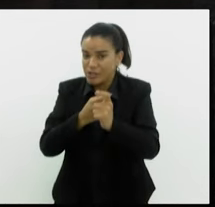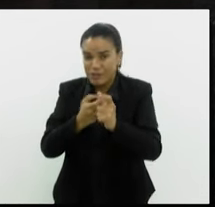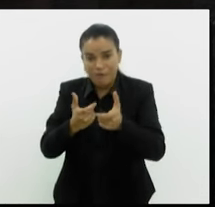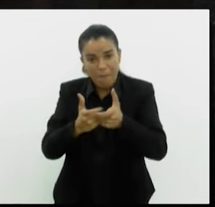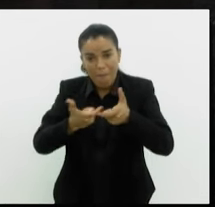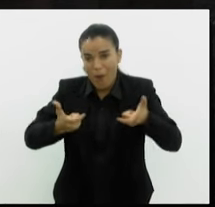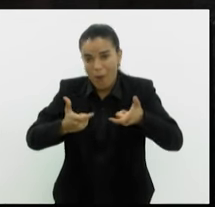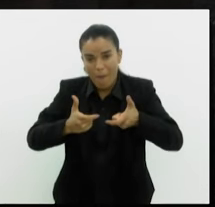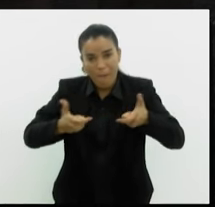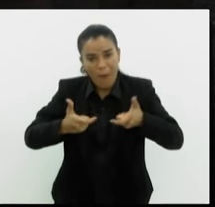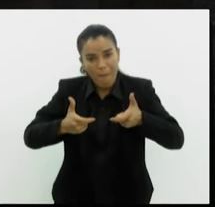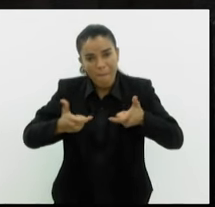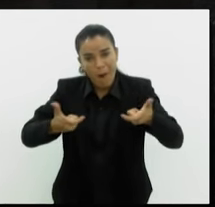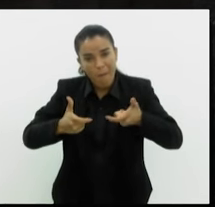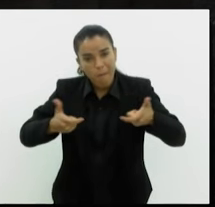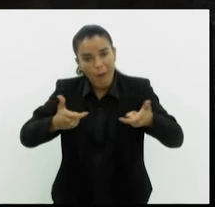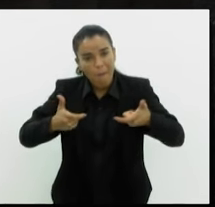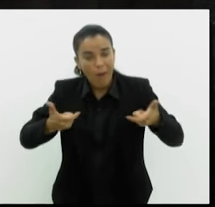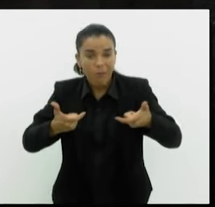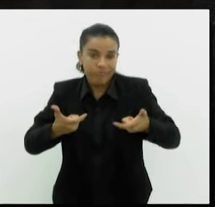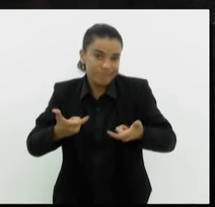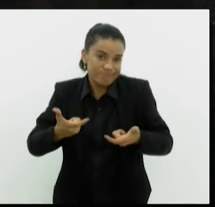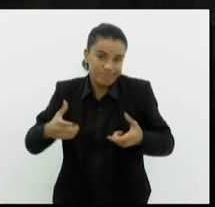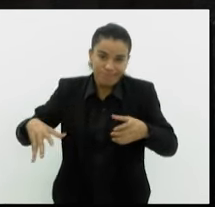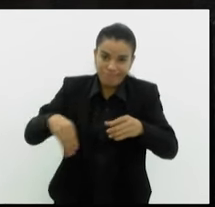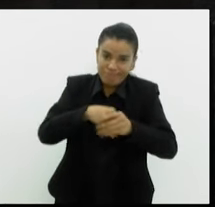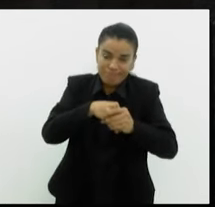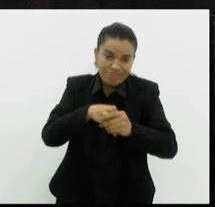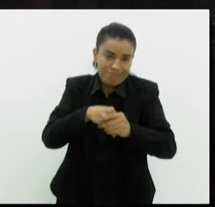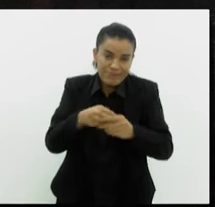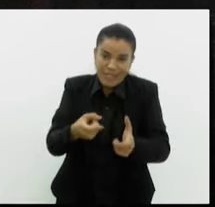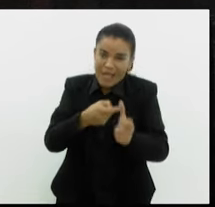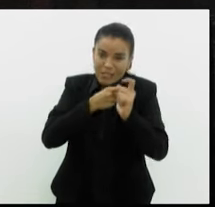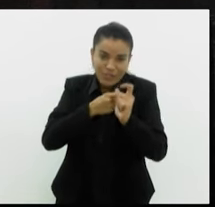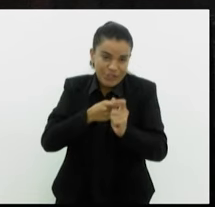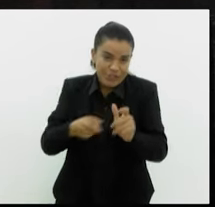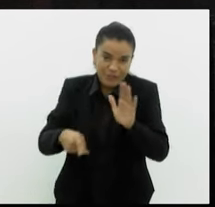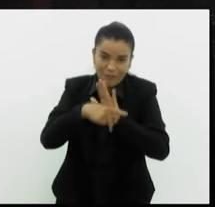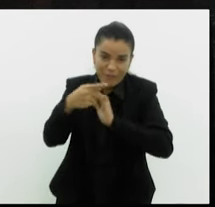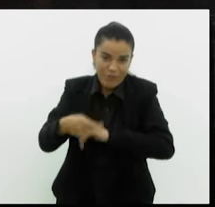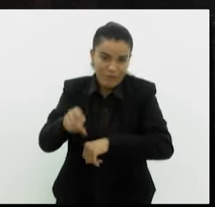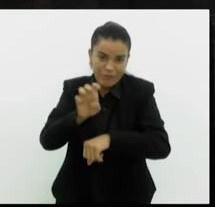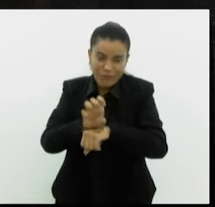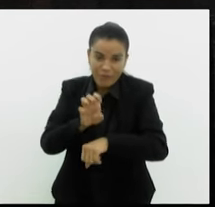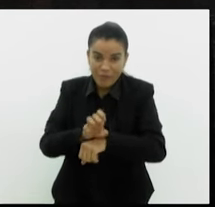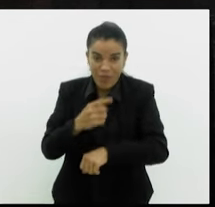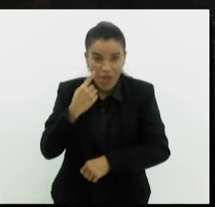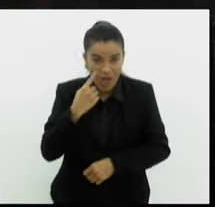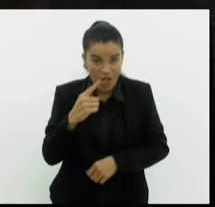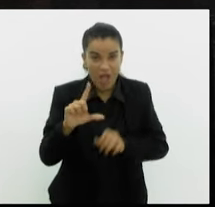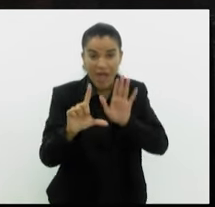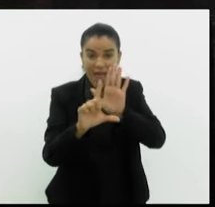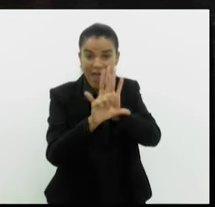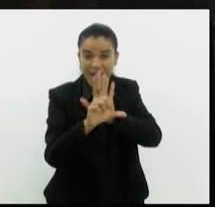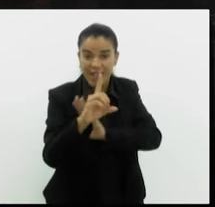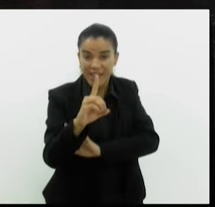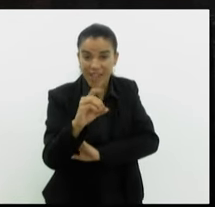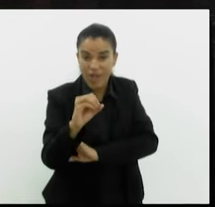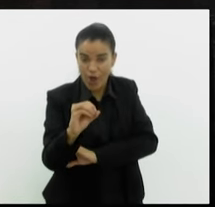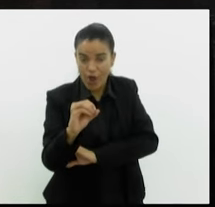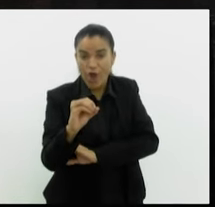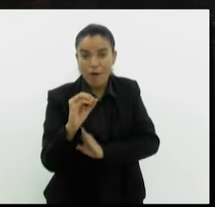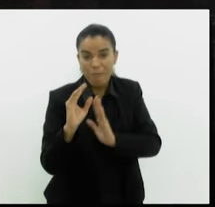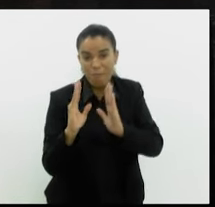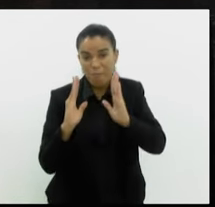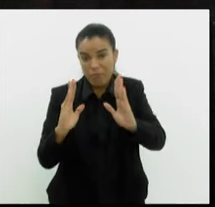ser parte integrante das contas públicas do Estado do Rio de Janeiro. Se o senhor pegar a LDO para 2025,